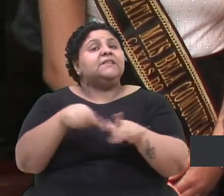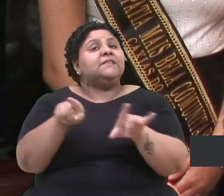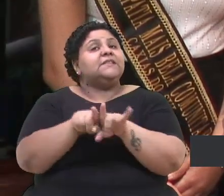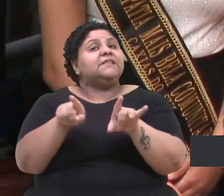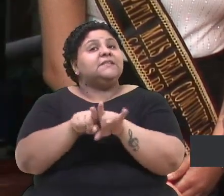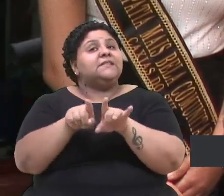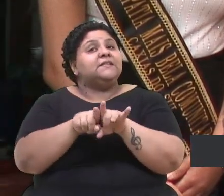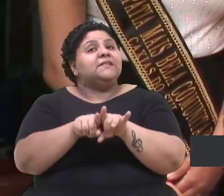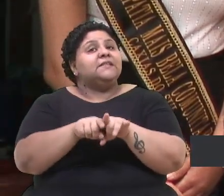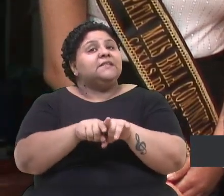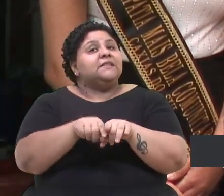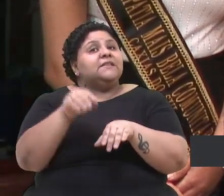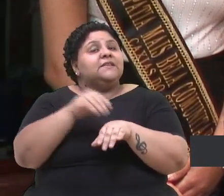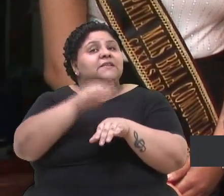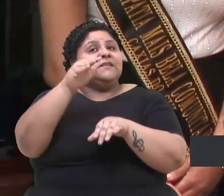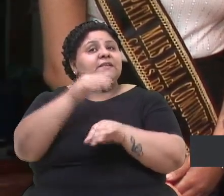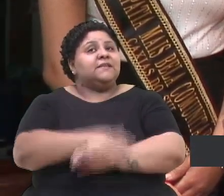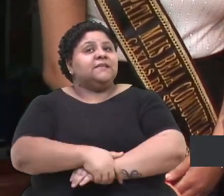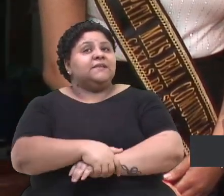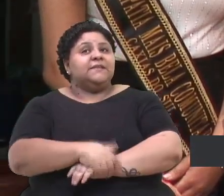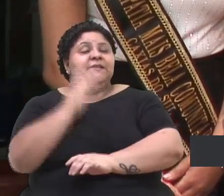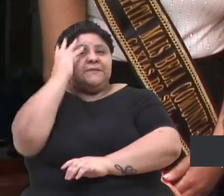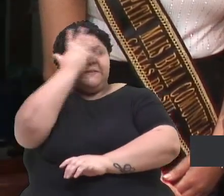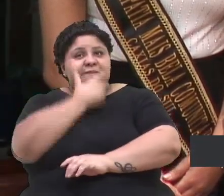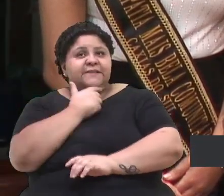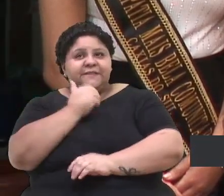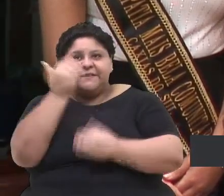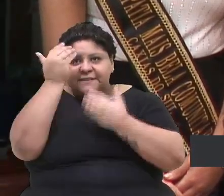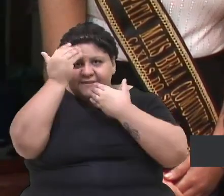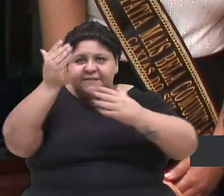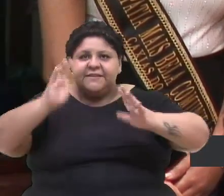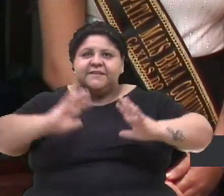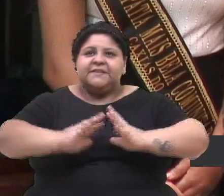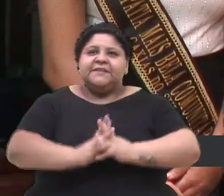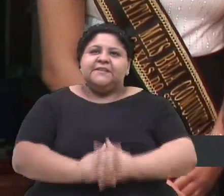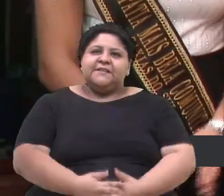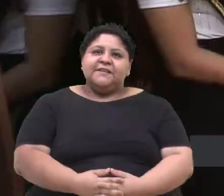mais meninas para o próximo concurso da Mais Bela. E muito obrigada, fico agradecida.